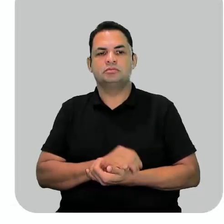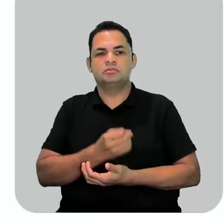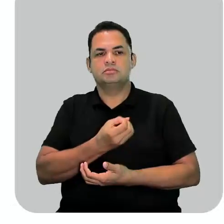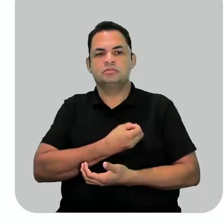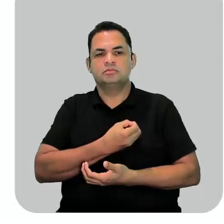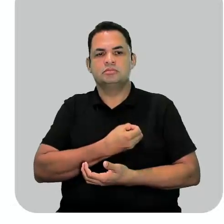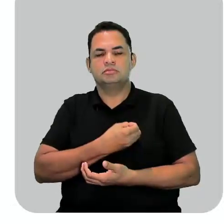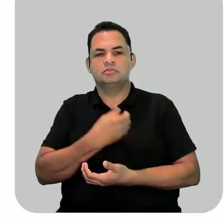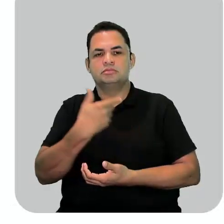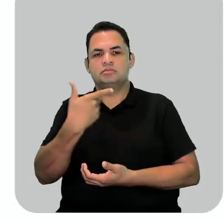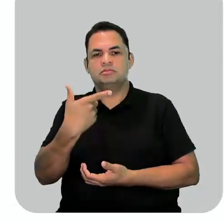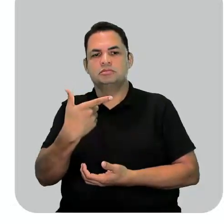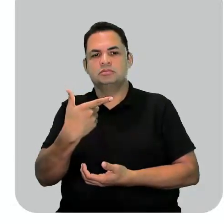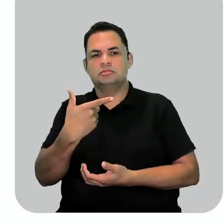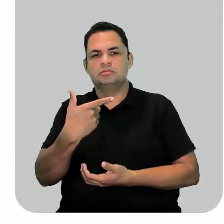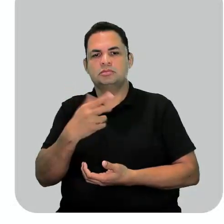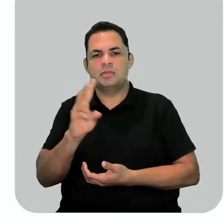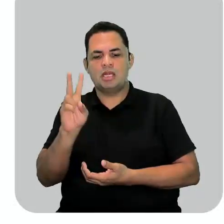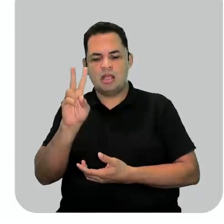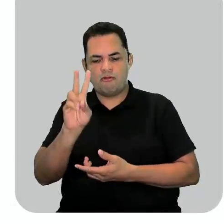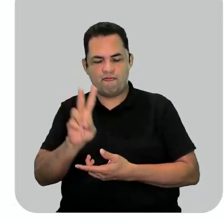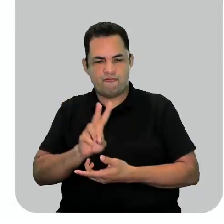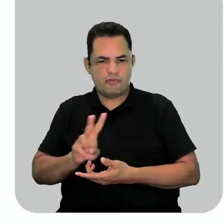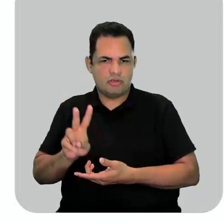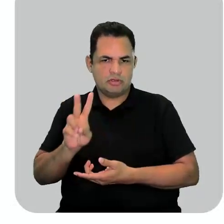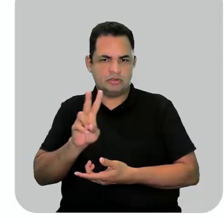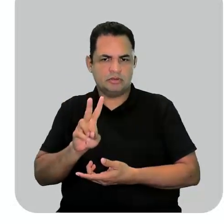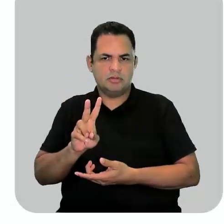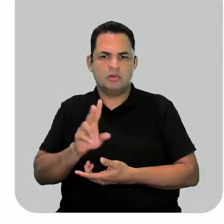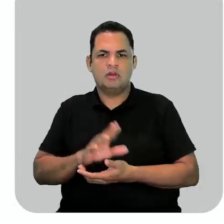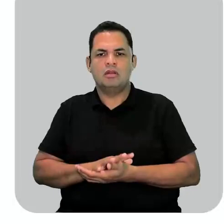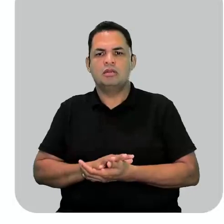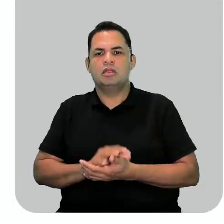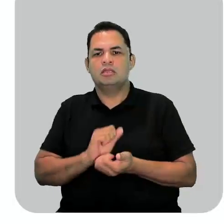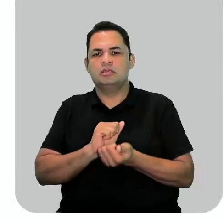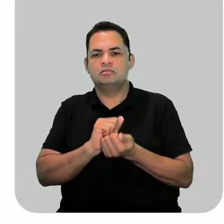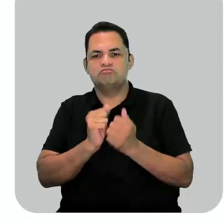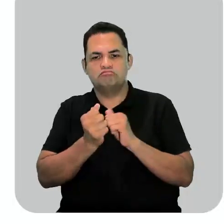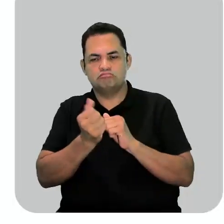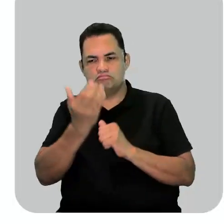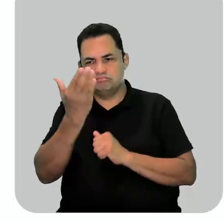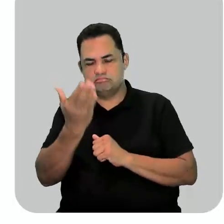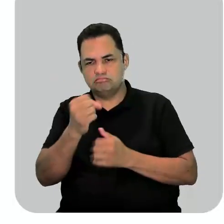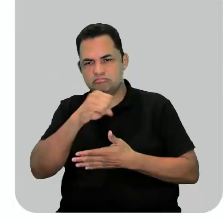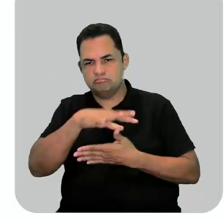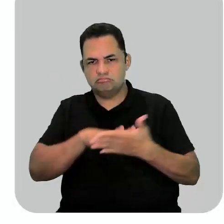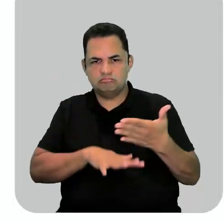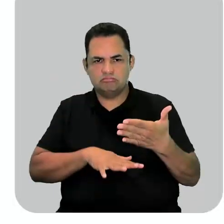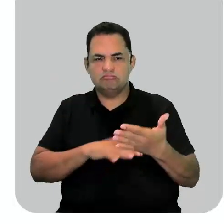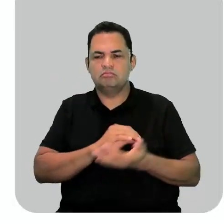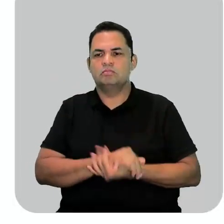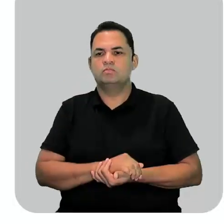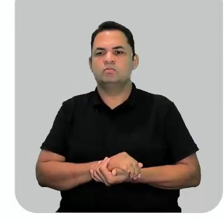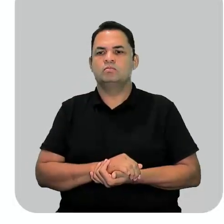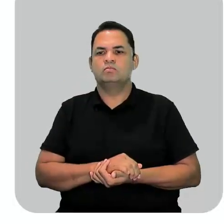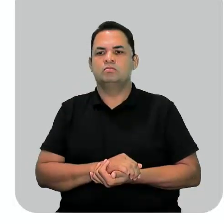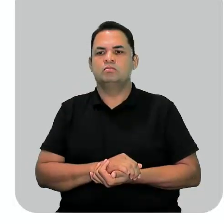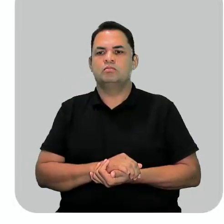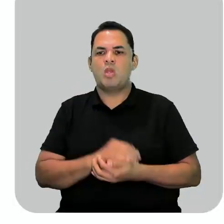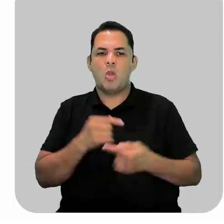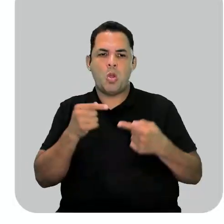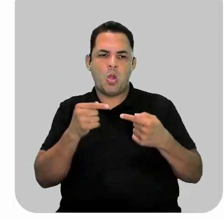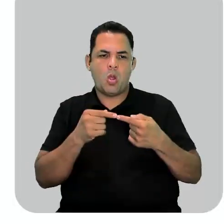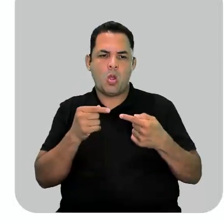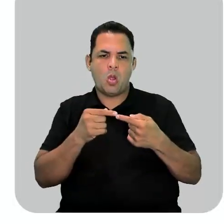Questão número 2, questão de vestibular de 2009, uma questão que foi adaptada e diz o seguinte: